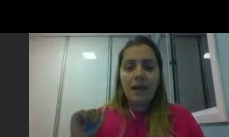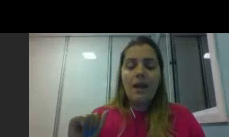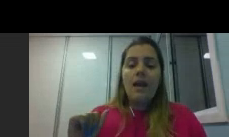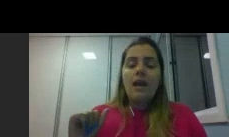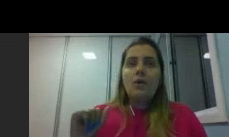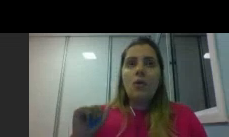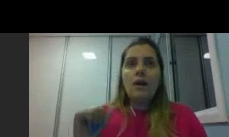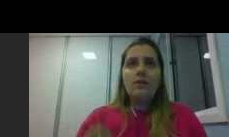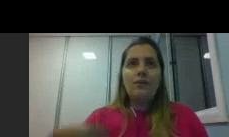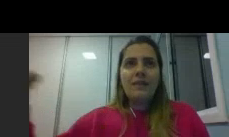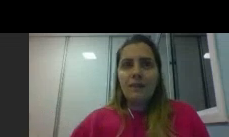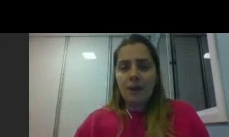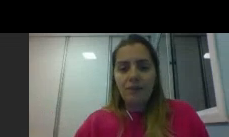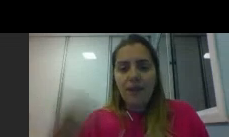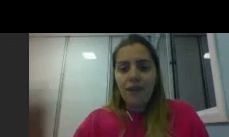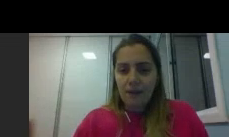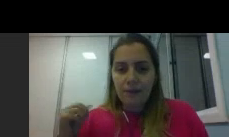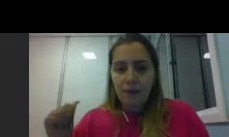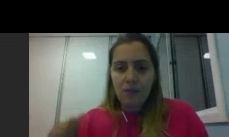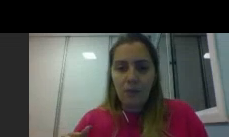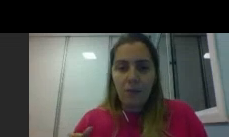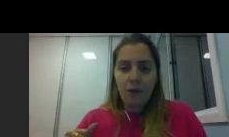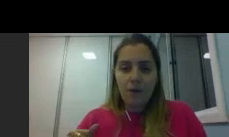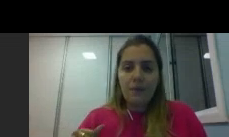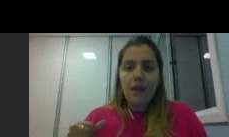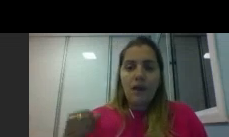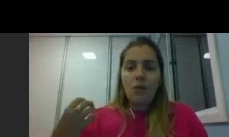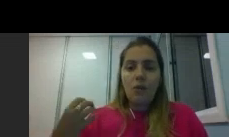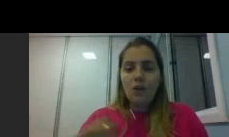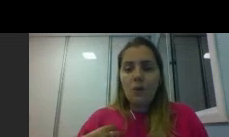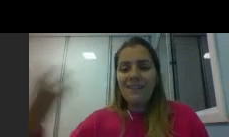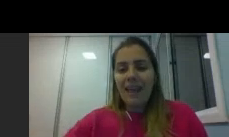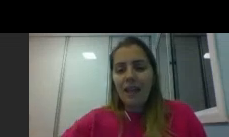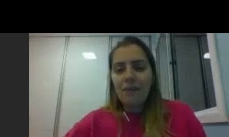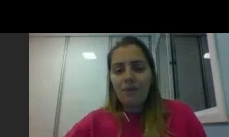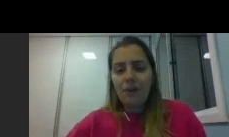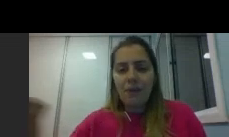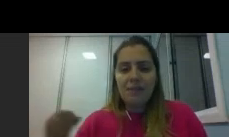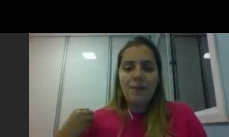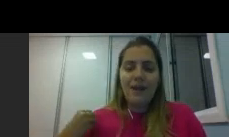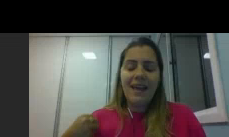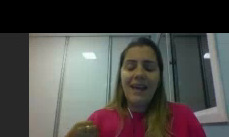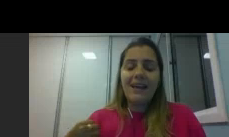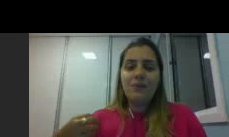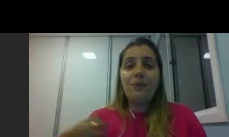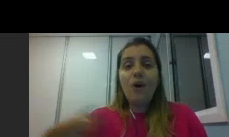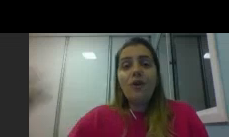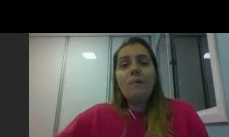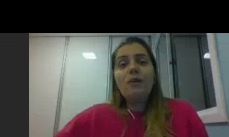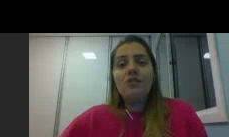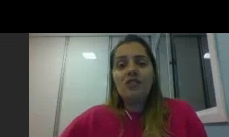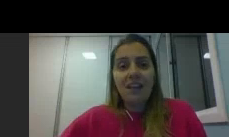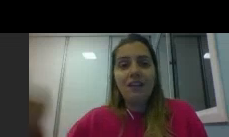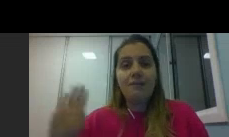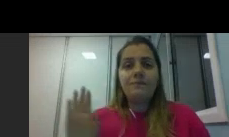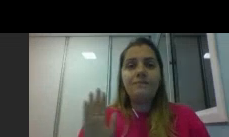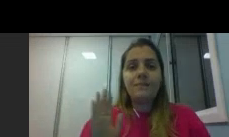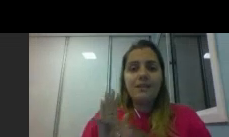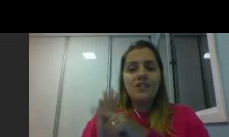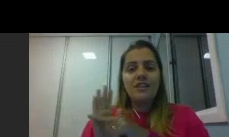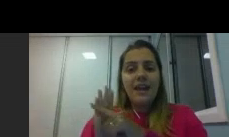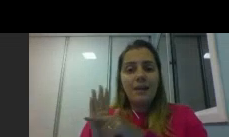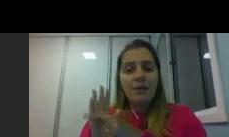recebi. Quando eu fiz a minha filha, vamos supor, quando eu mandei a minha informação para ela, foi o meu